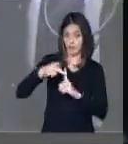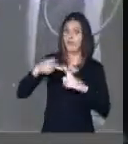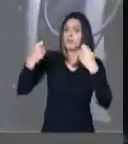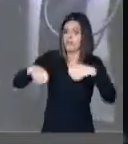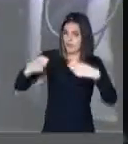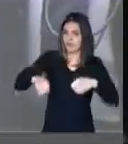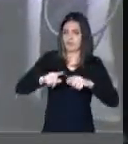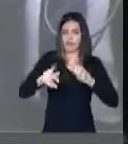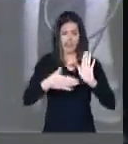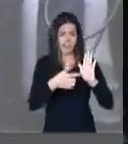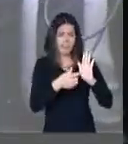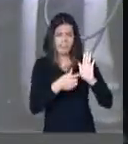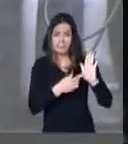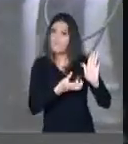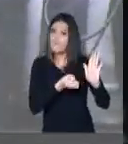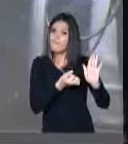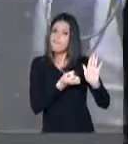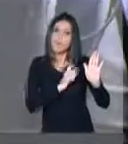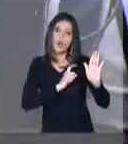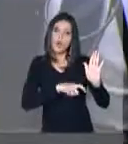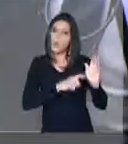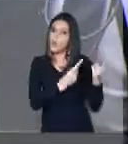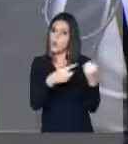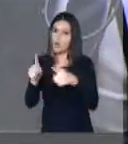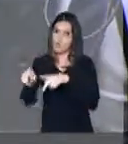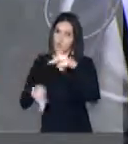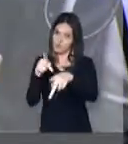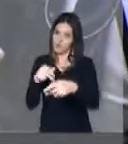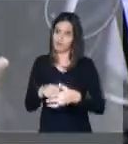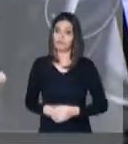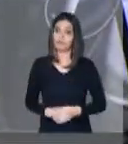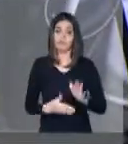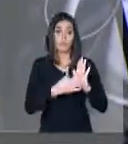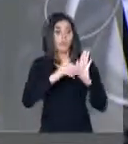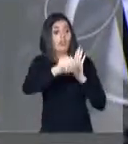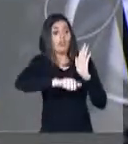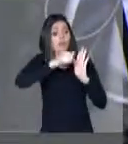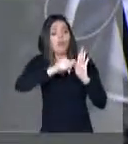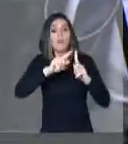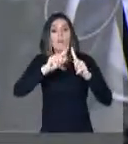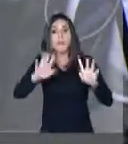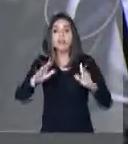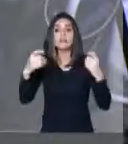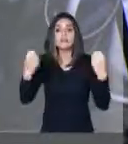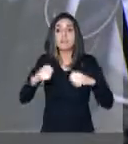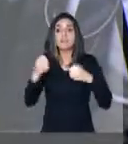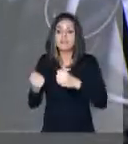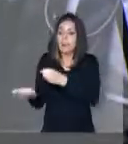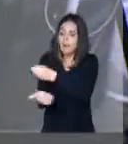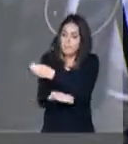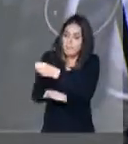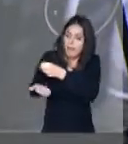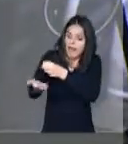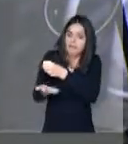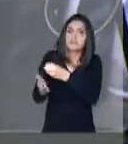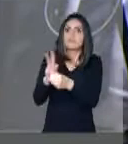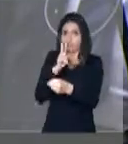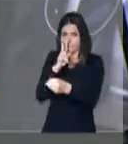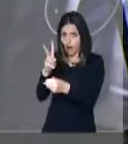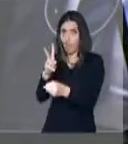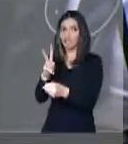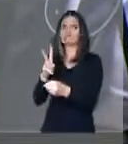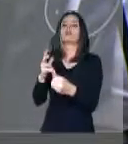não uma crueldade como essa. Não tem como ter uma reforma se você não tem uma sustentação forte por baixo. E esse destaque